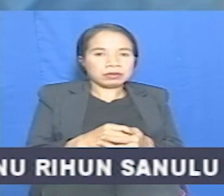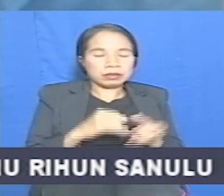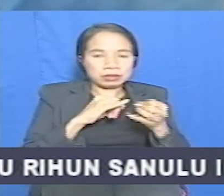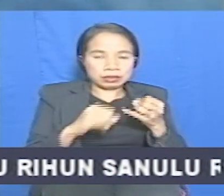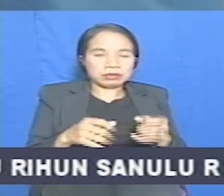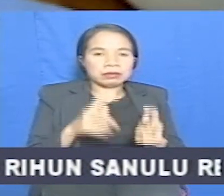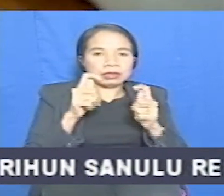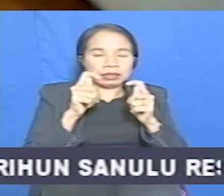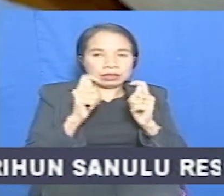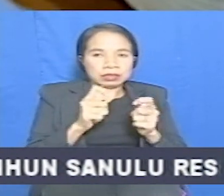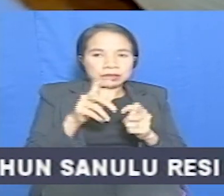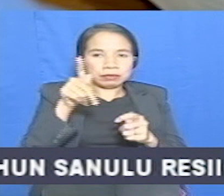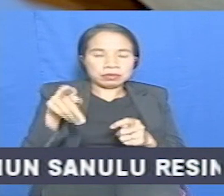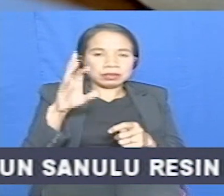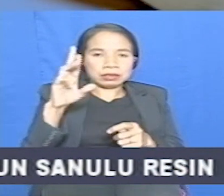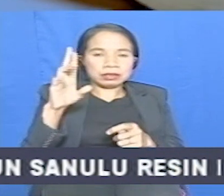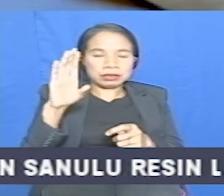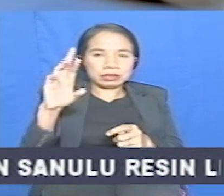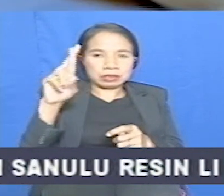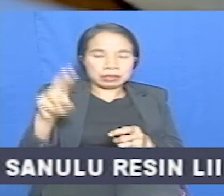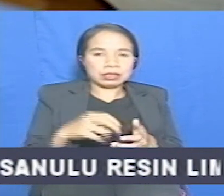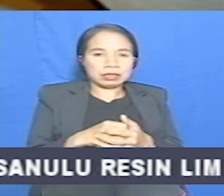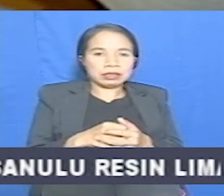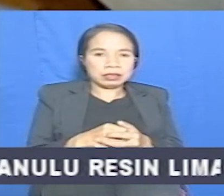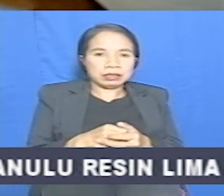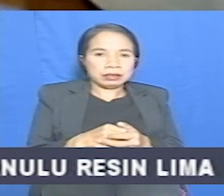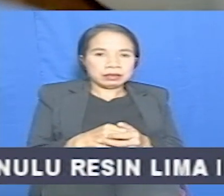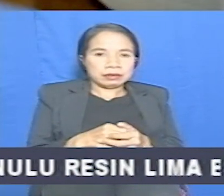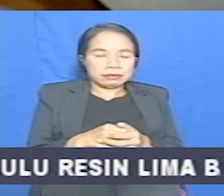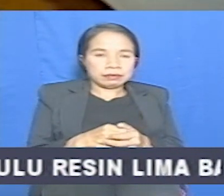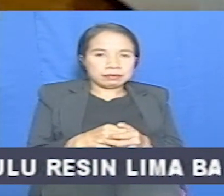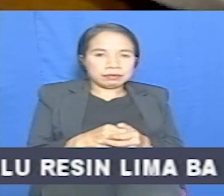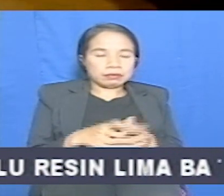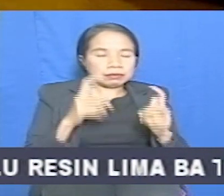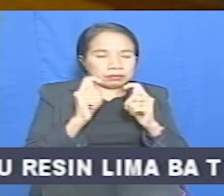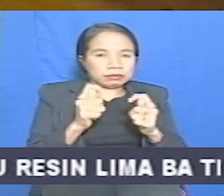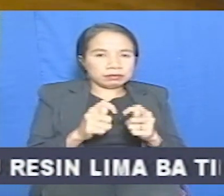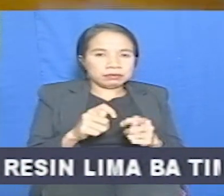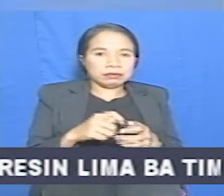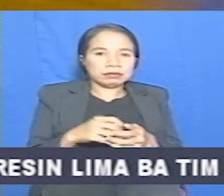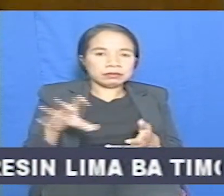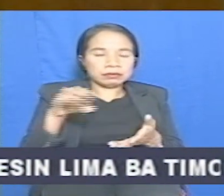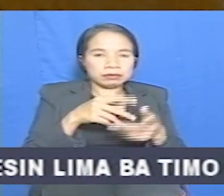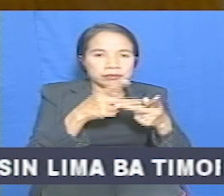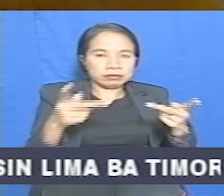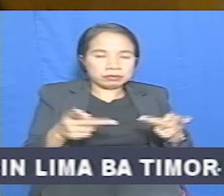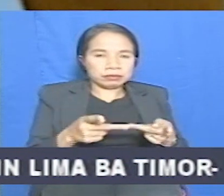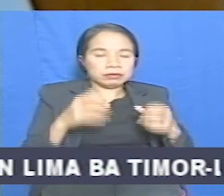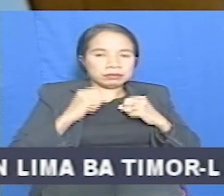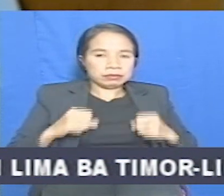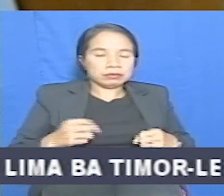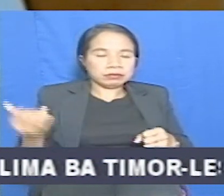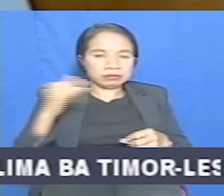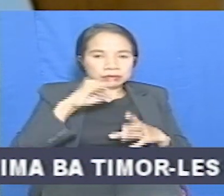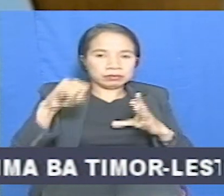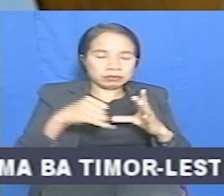PCR test. Enquanto instrumento rastreio inicial, antigen swab test se estabelece em centro saúde sira,